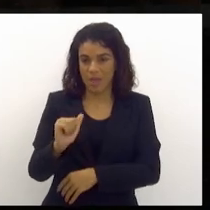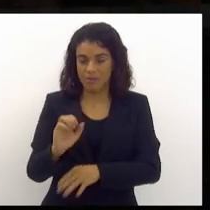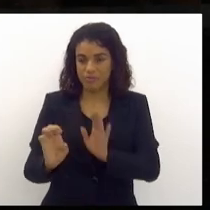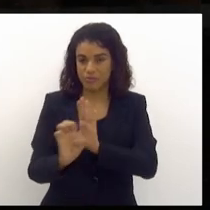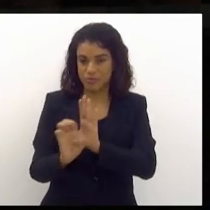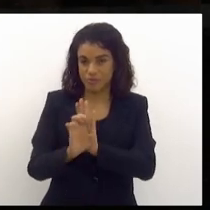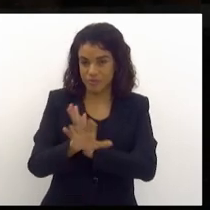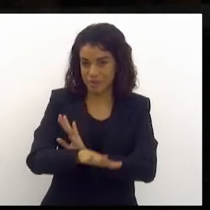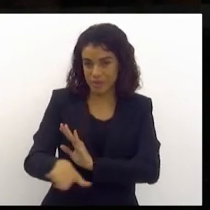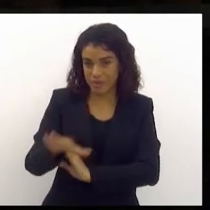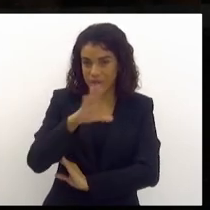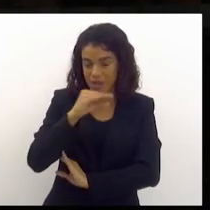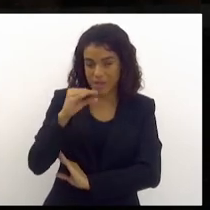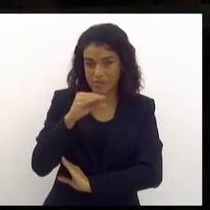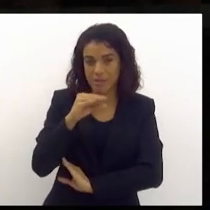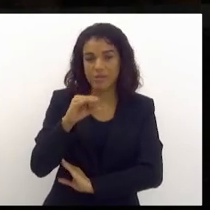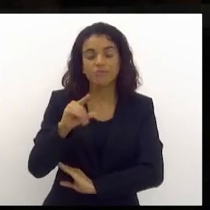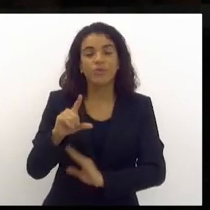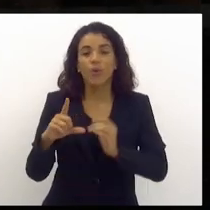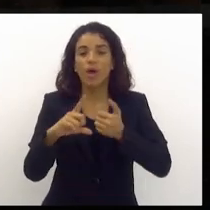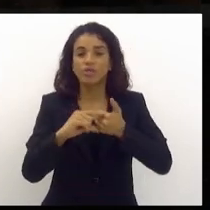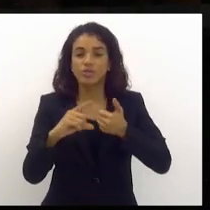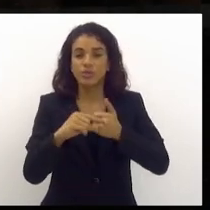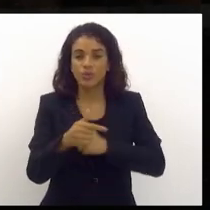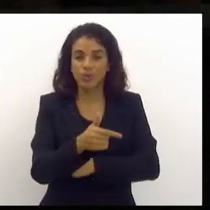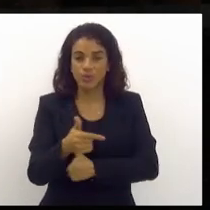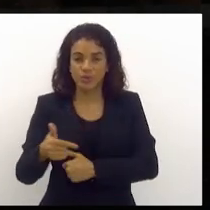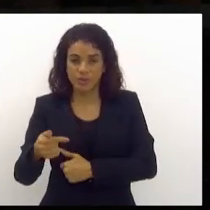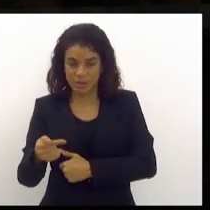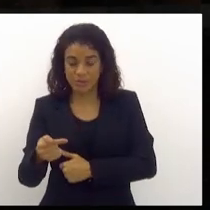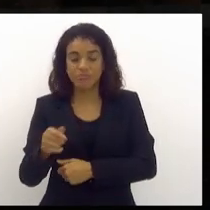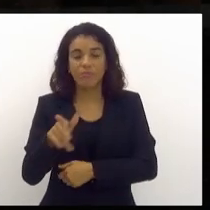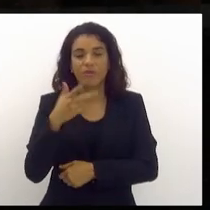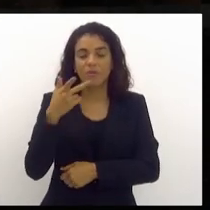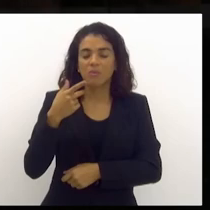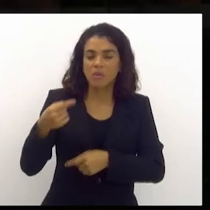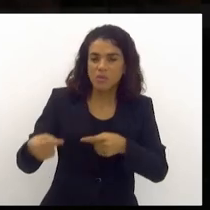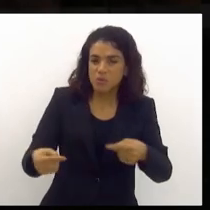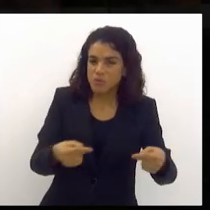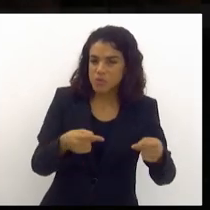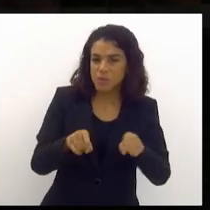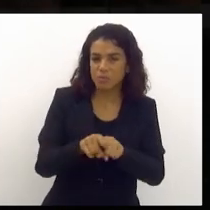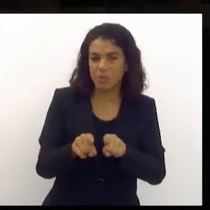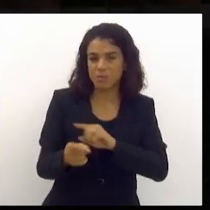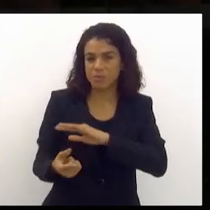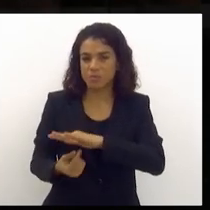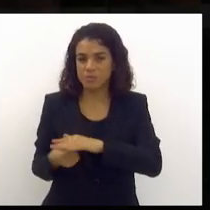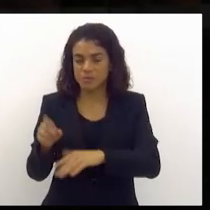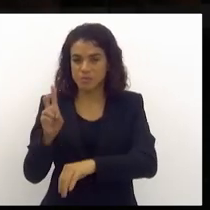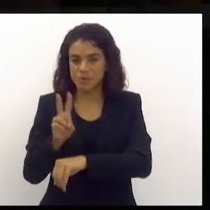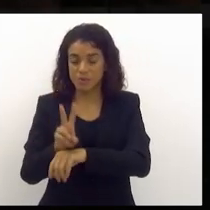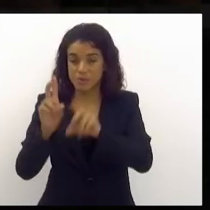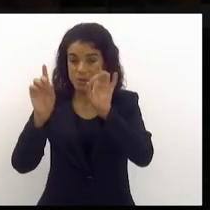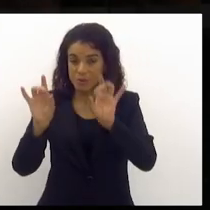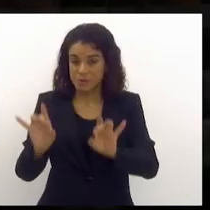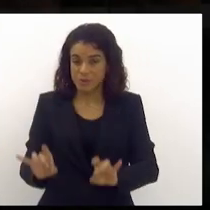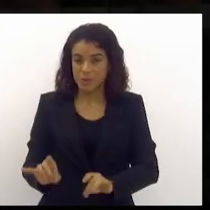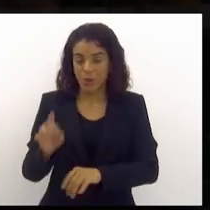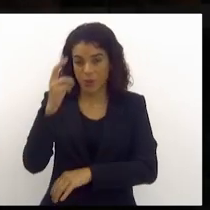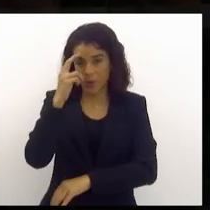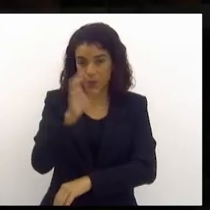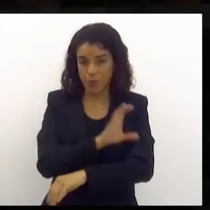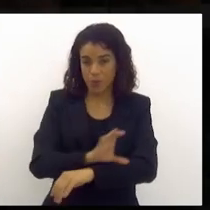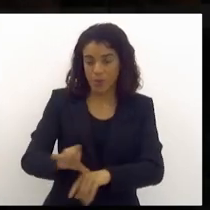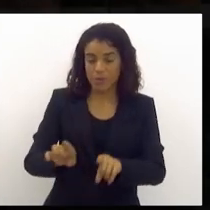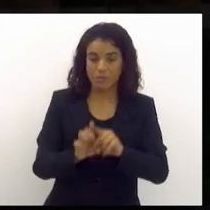Constituição, através do artigo 227, quando discutimos aqui o Fundo de Cultura, o de Habitação, e fazemos